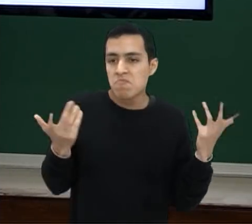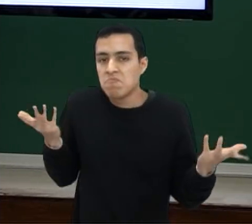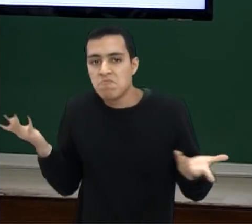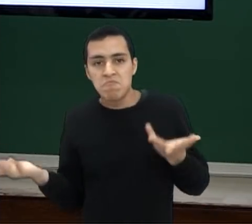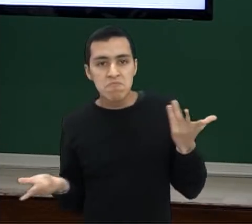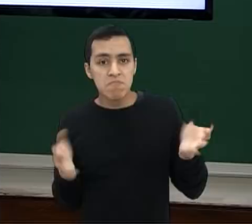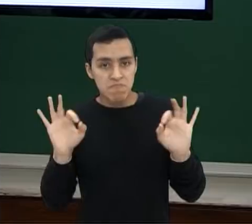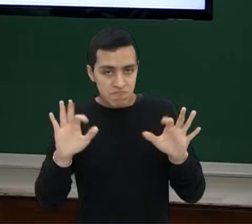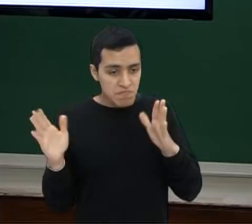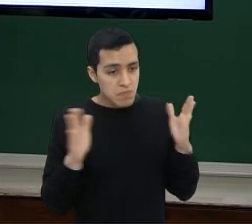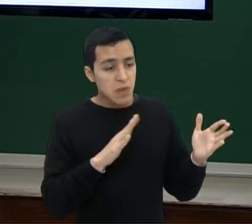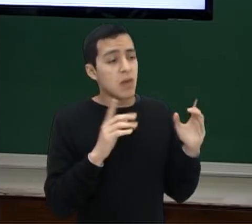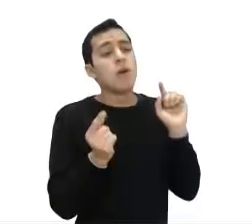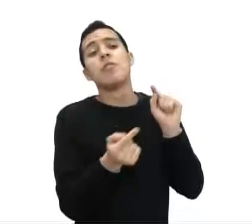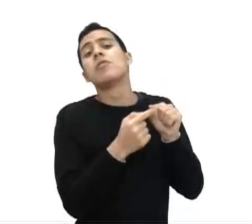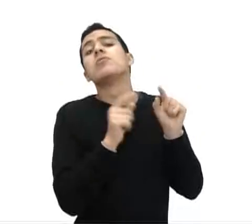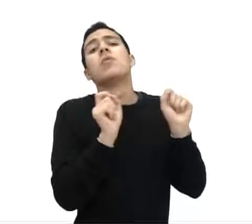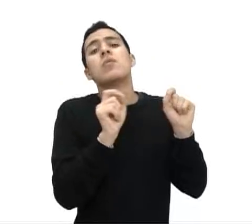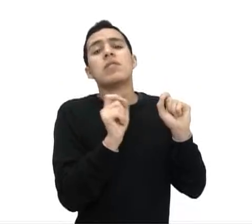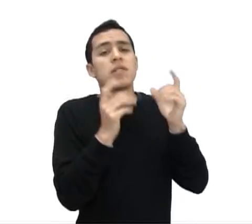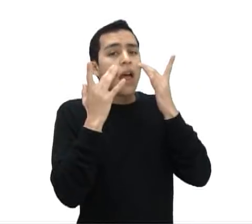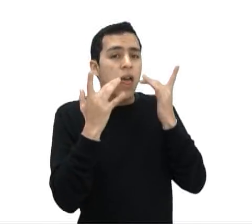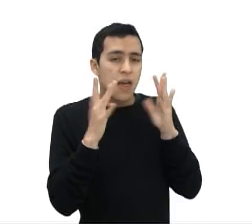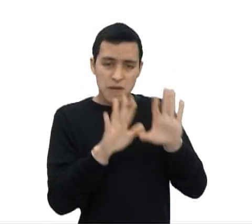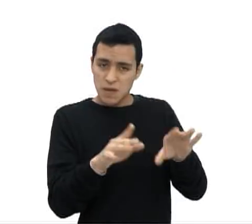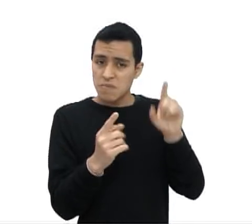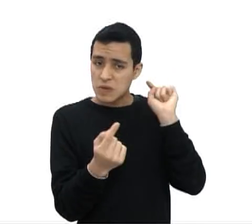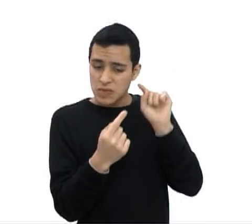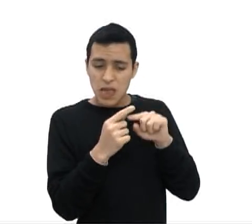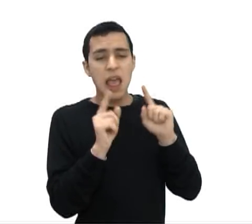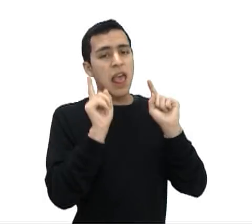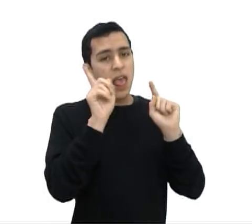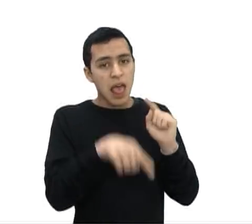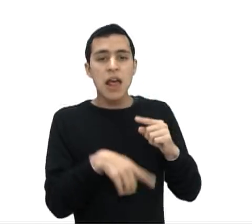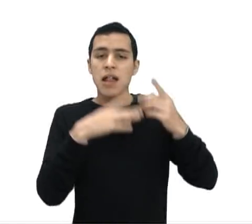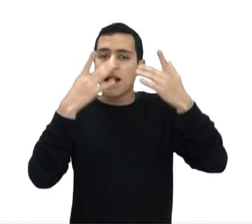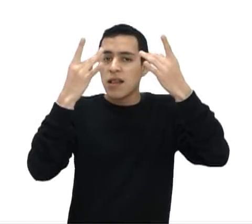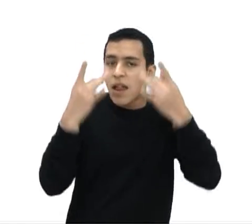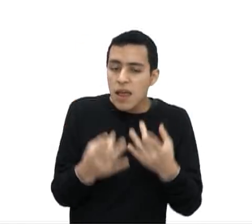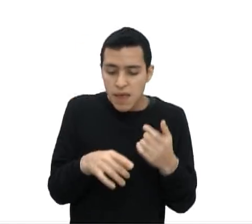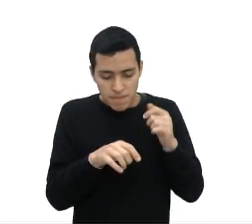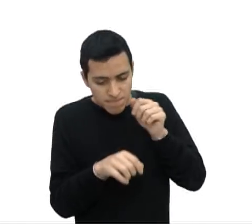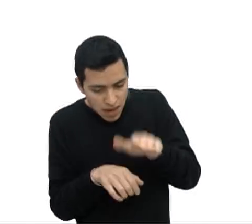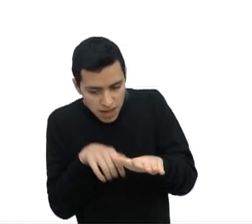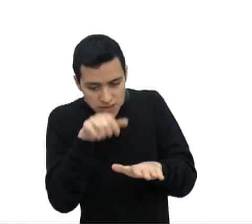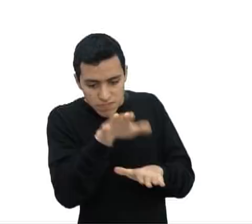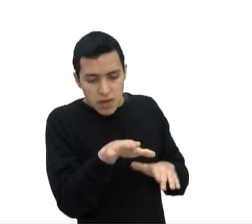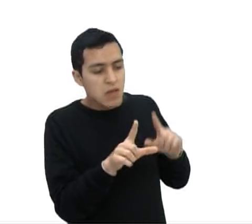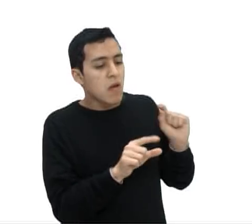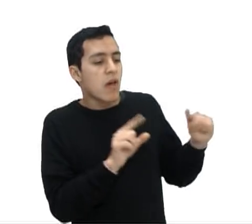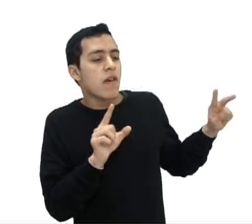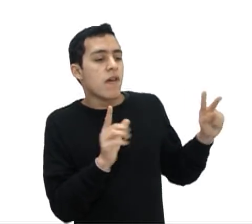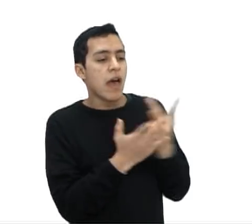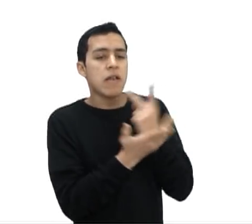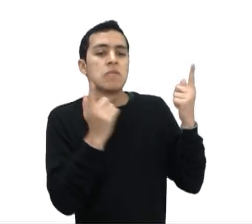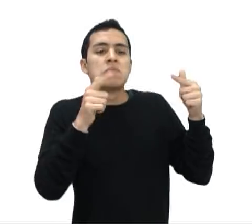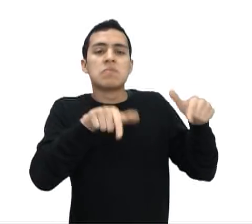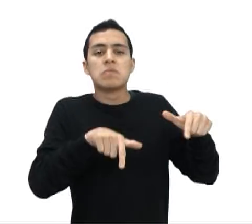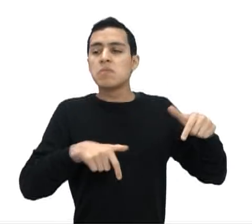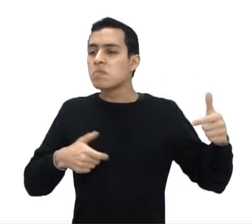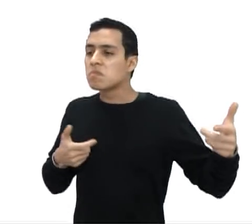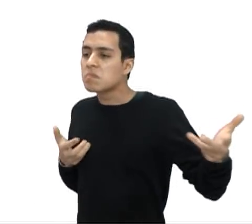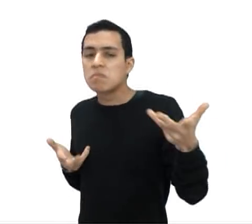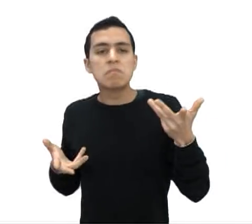O teatro tem por objetivo, geralmente o objetivo consiste em descrever passo a passo o que ocorrerá em uma